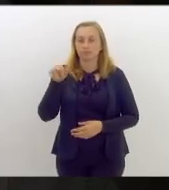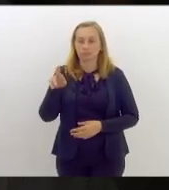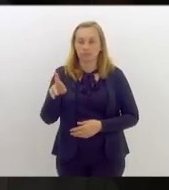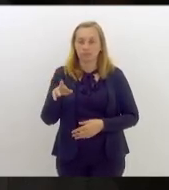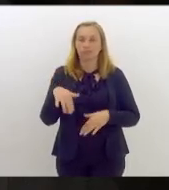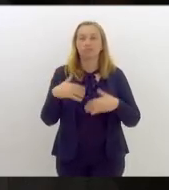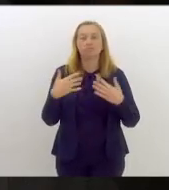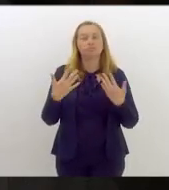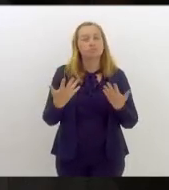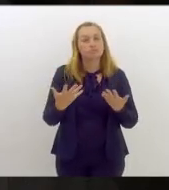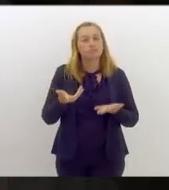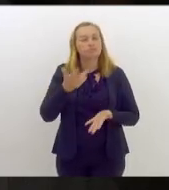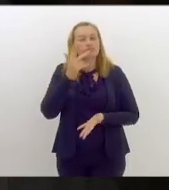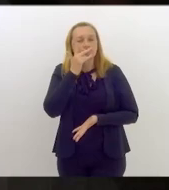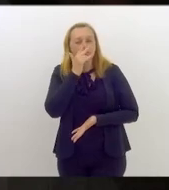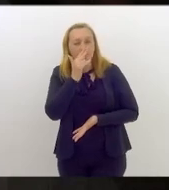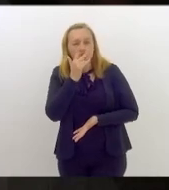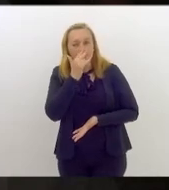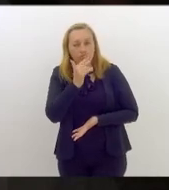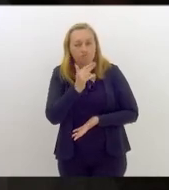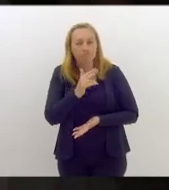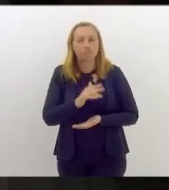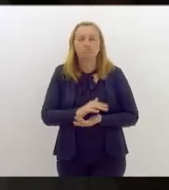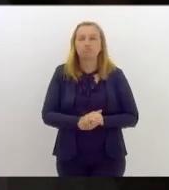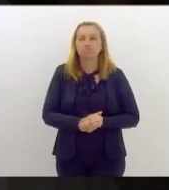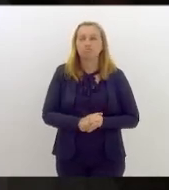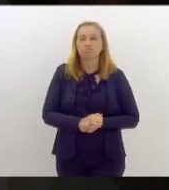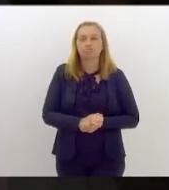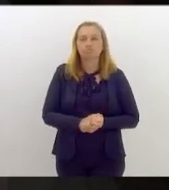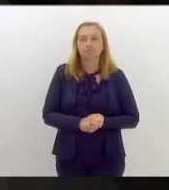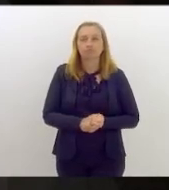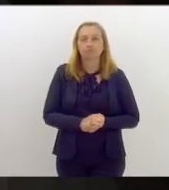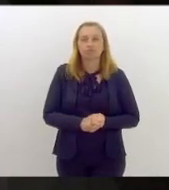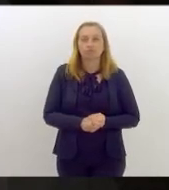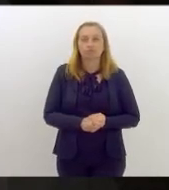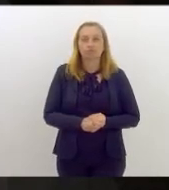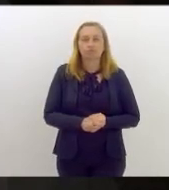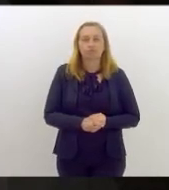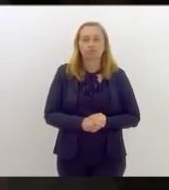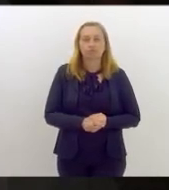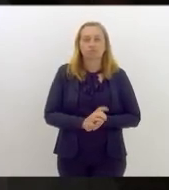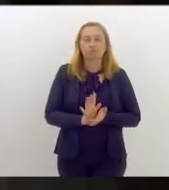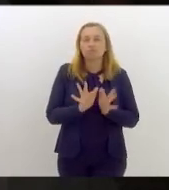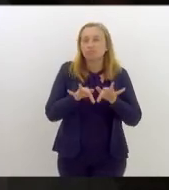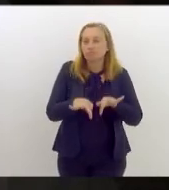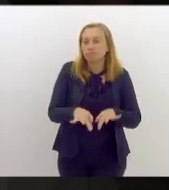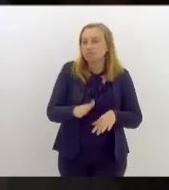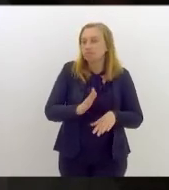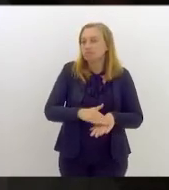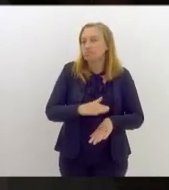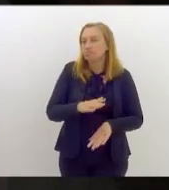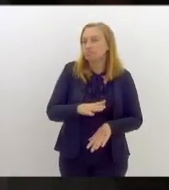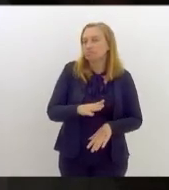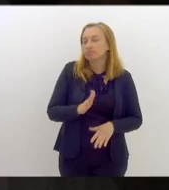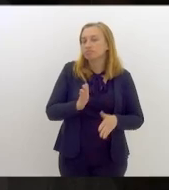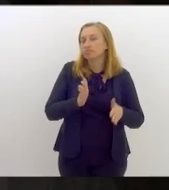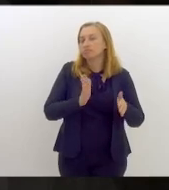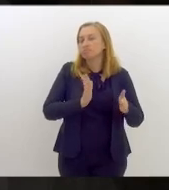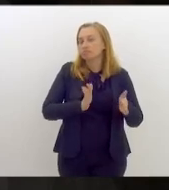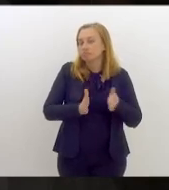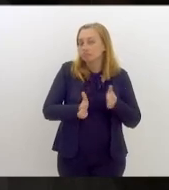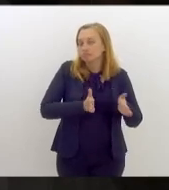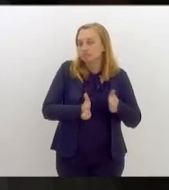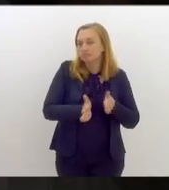Então, parece que a gente está concluindo mais um episódio